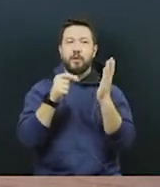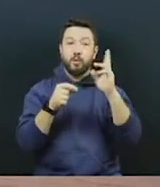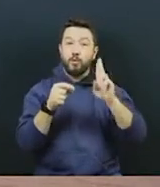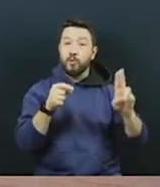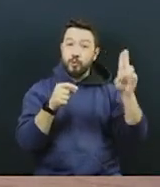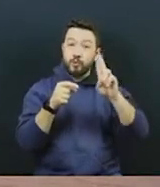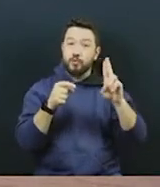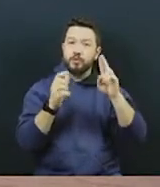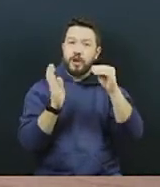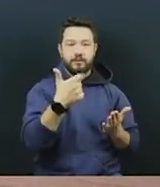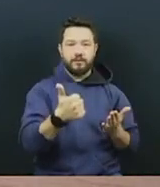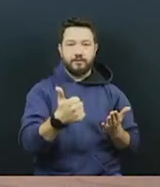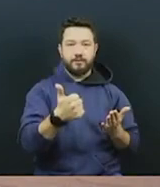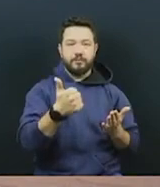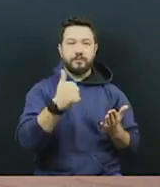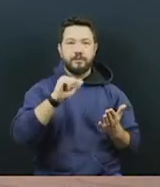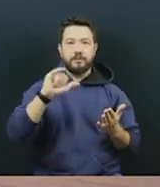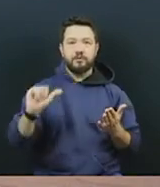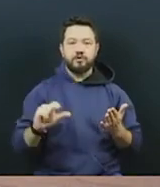número